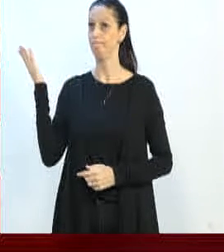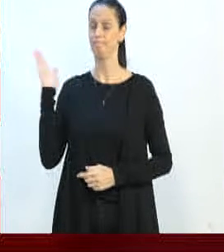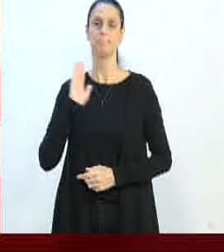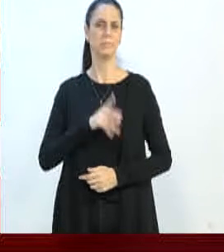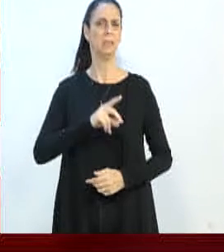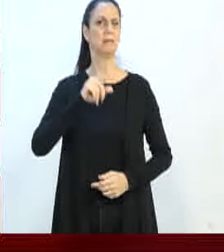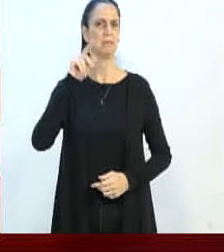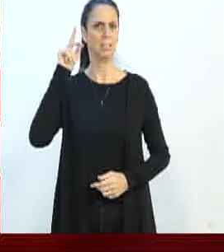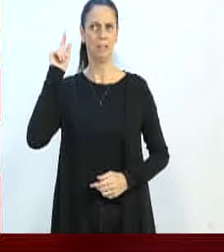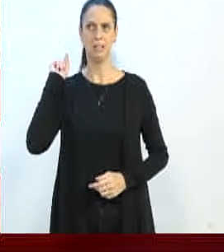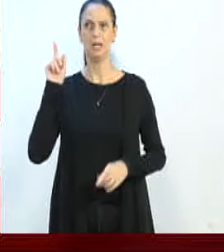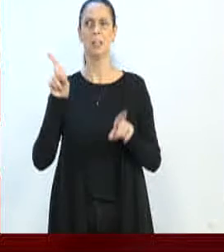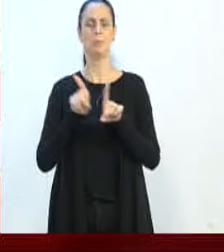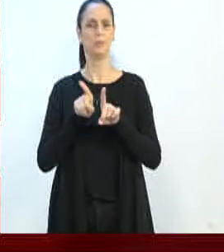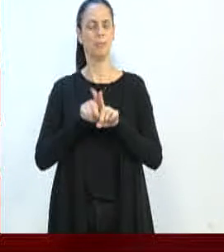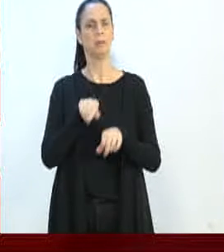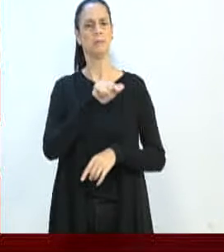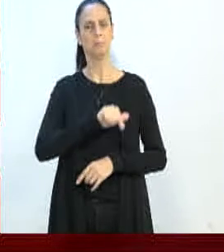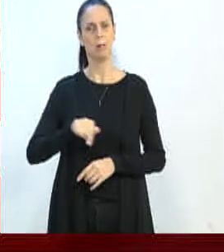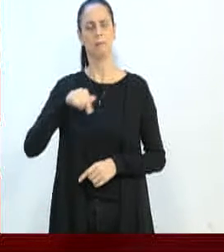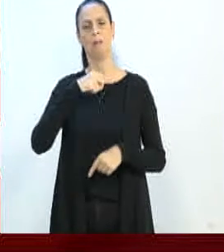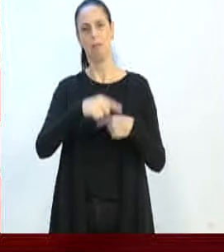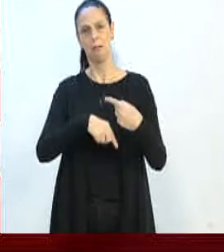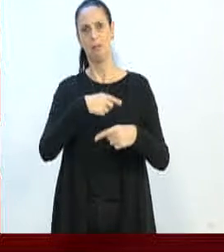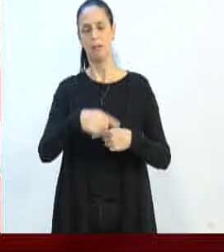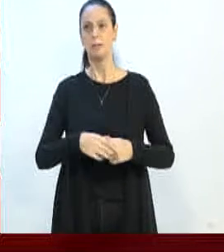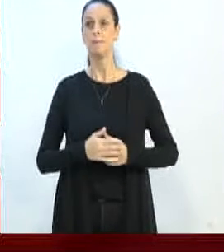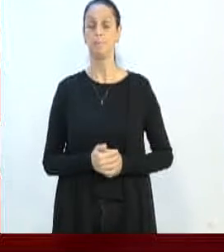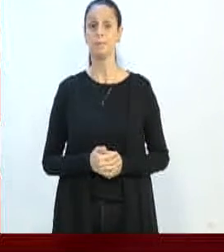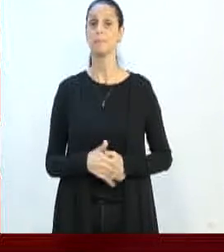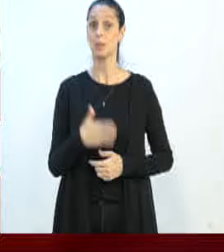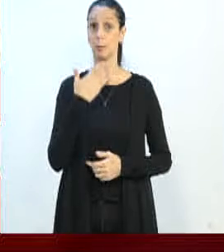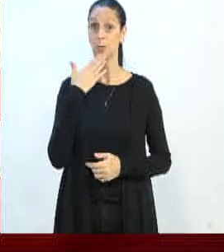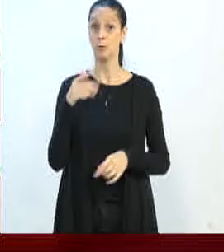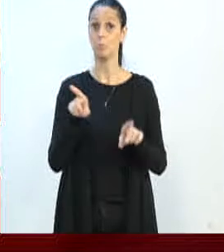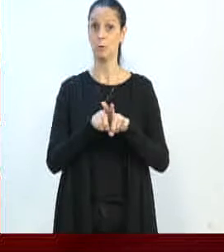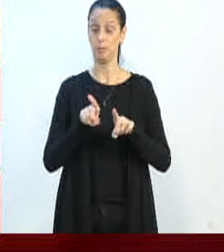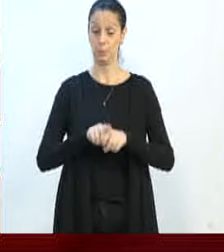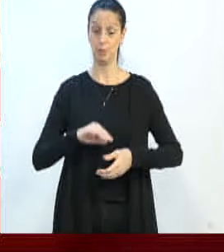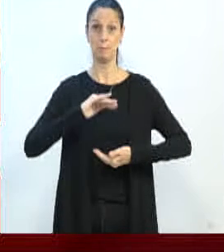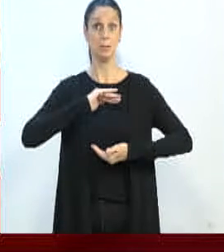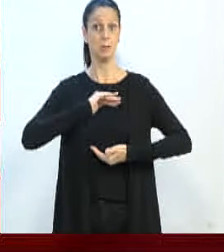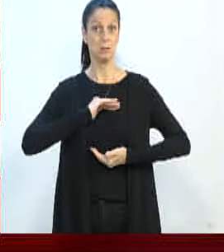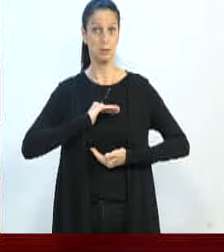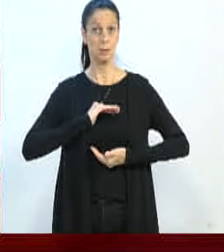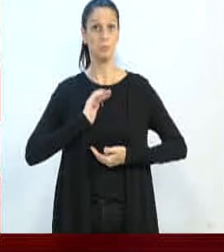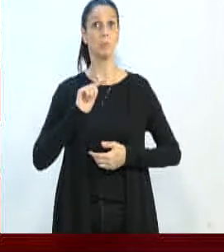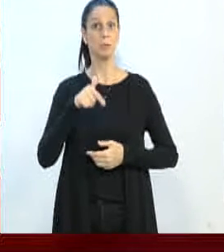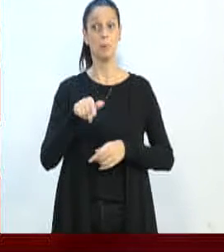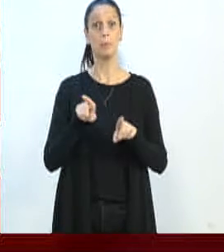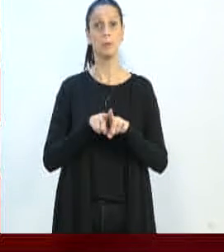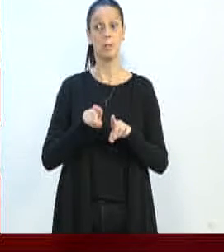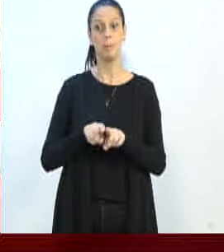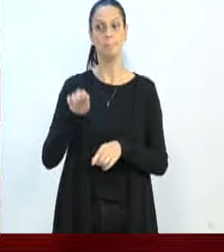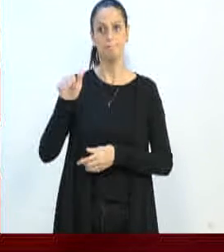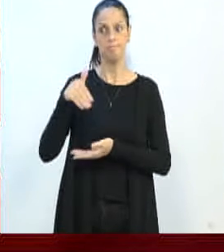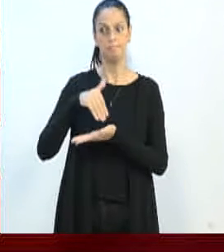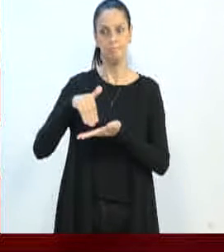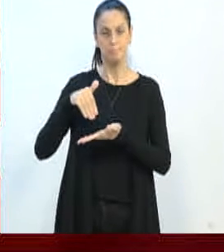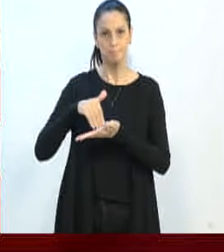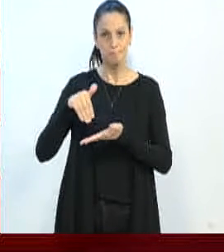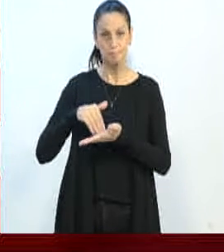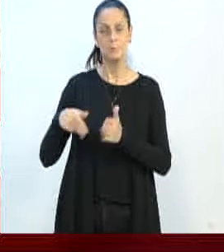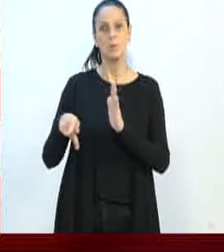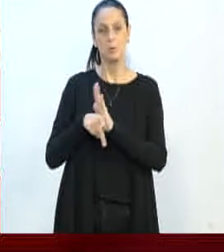ali já algumas semanas a gente teve que pedir autorização para Defesa Civil depois o encaminhamento para secretaria de serviço urbanos falamos de Coronel